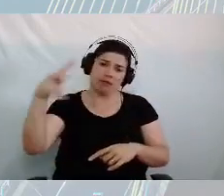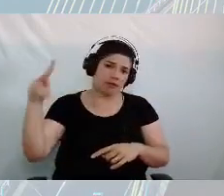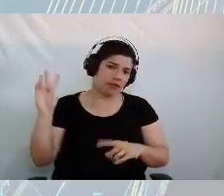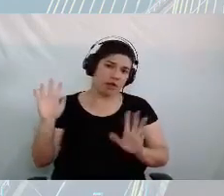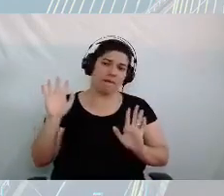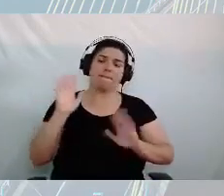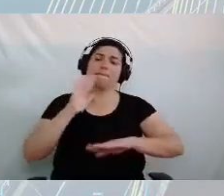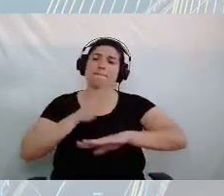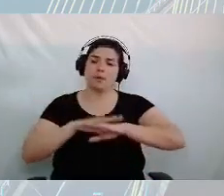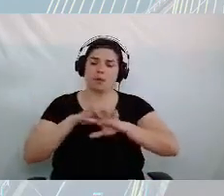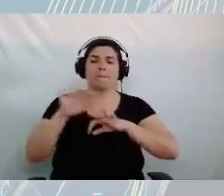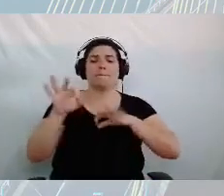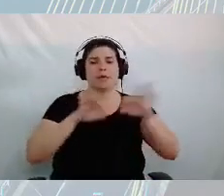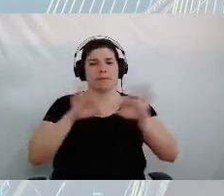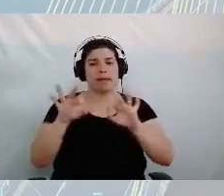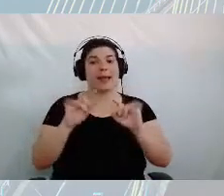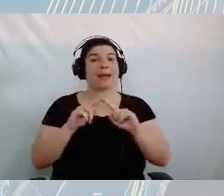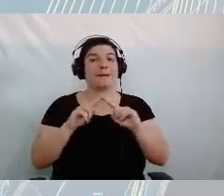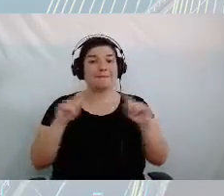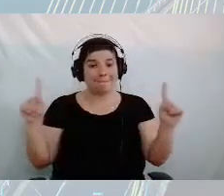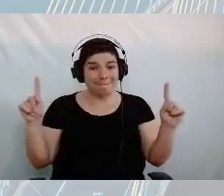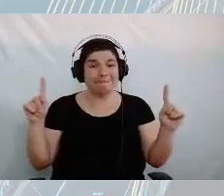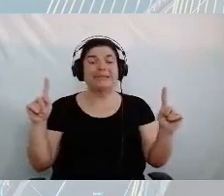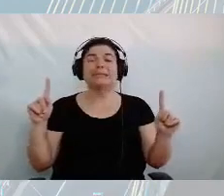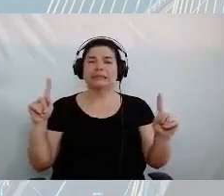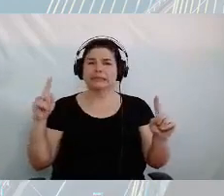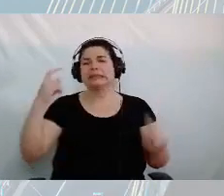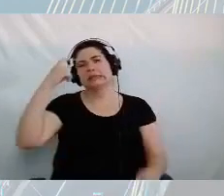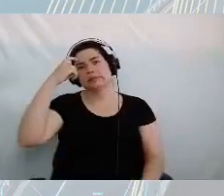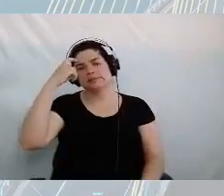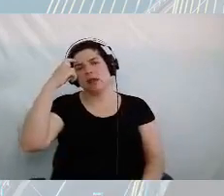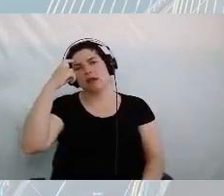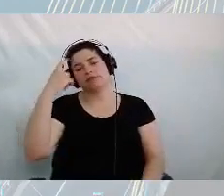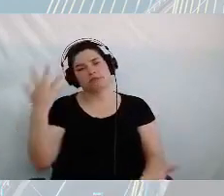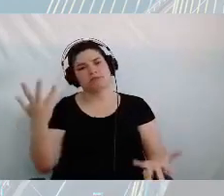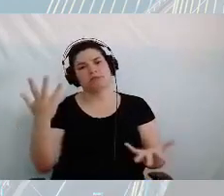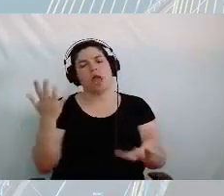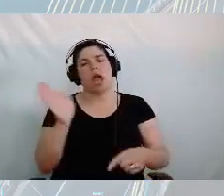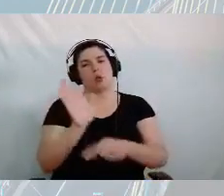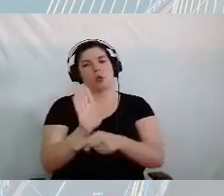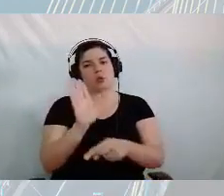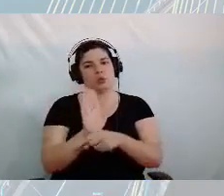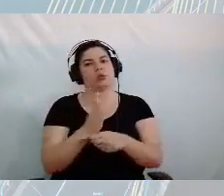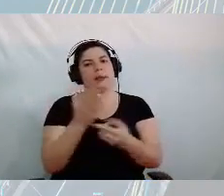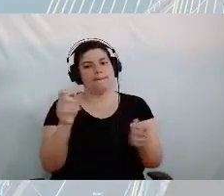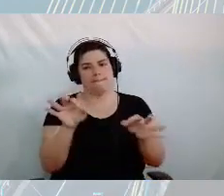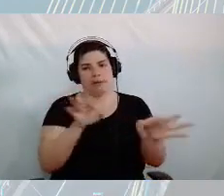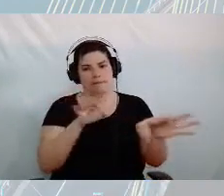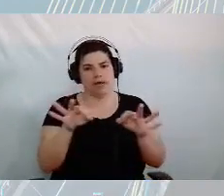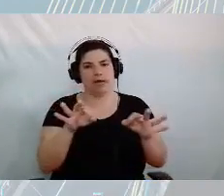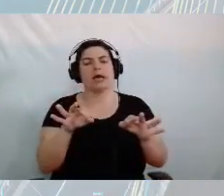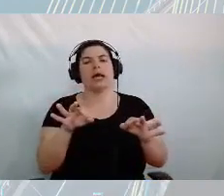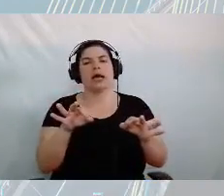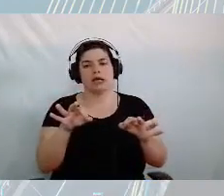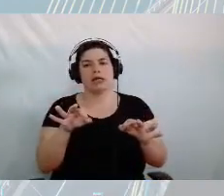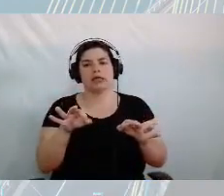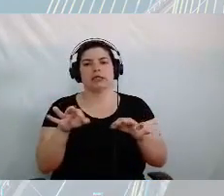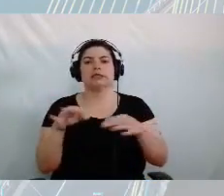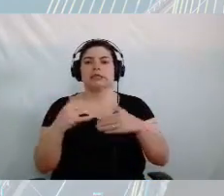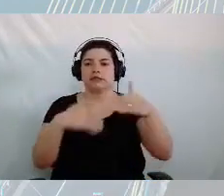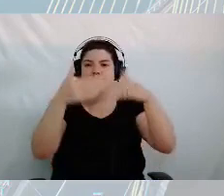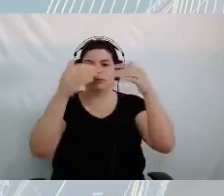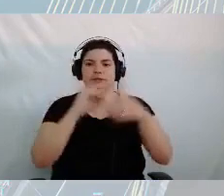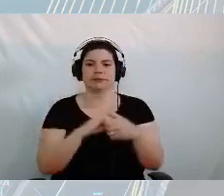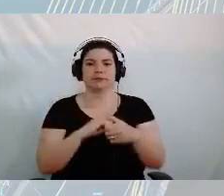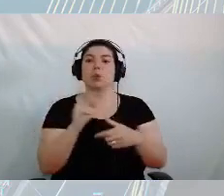desenvolvimento. Mas nessa resistência, eu me propus a ajudar também no desenvolvimento. Qual foi a proposta?